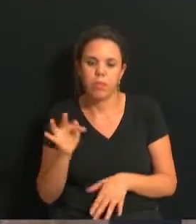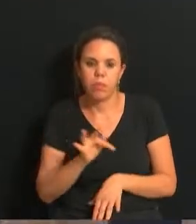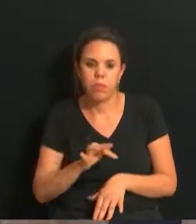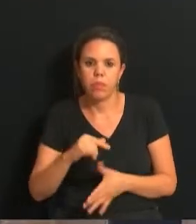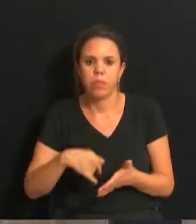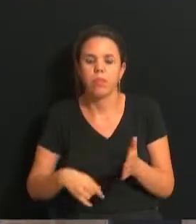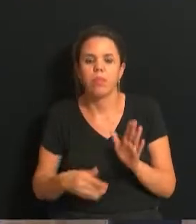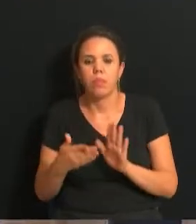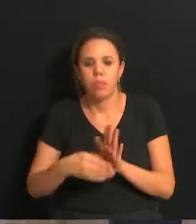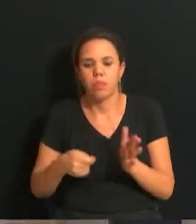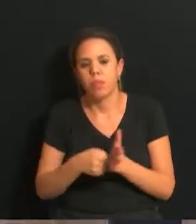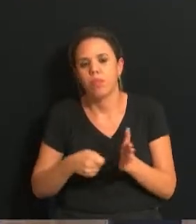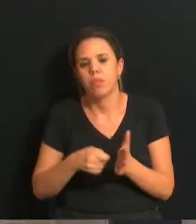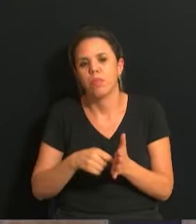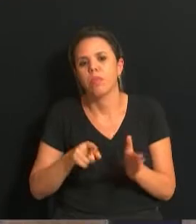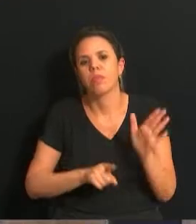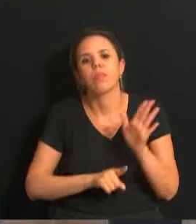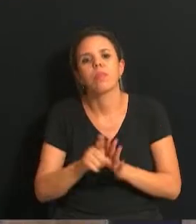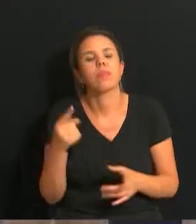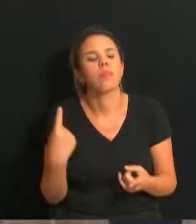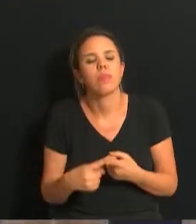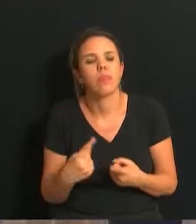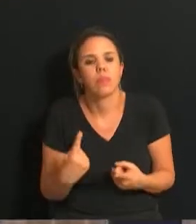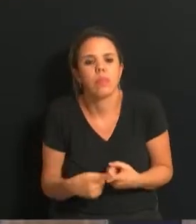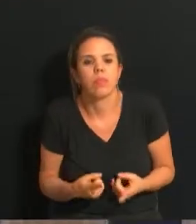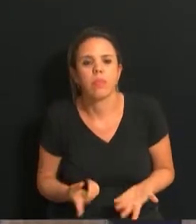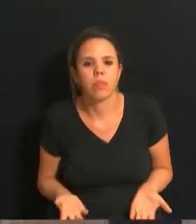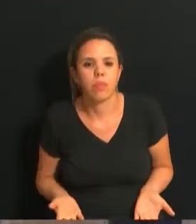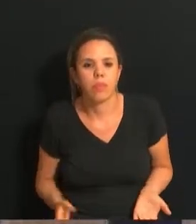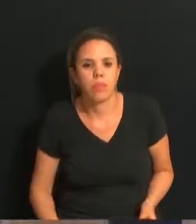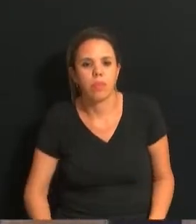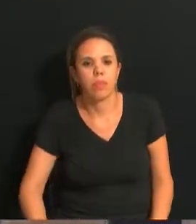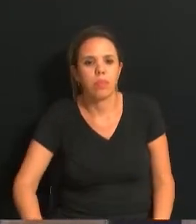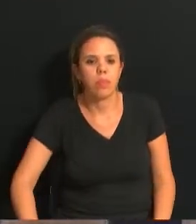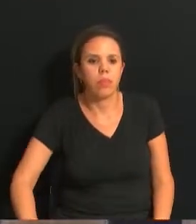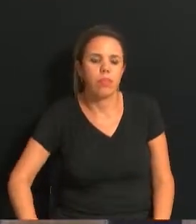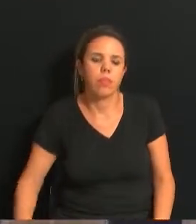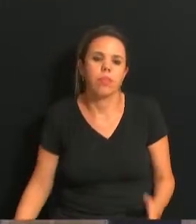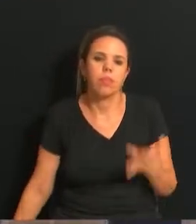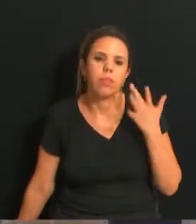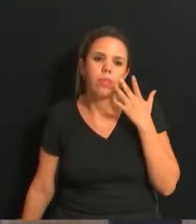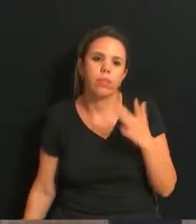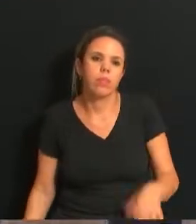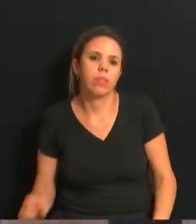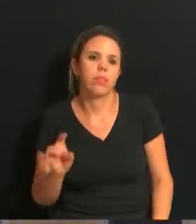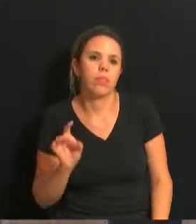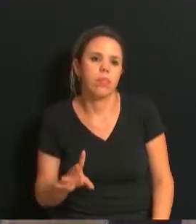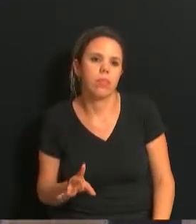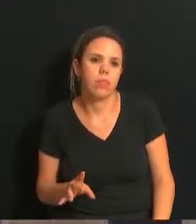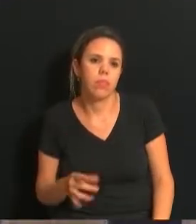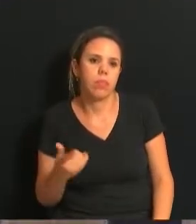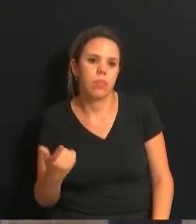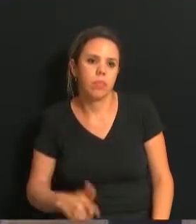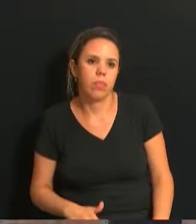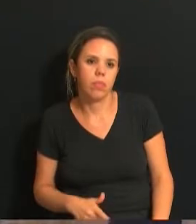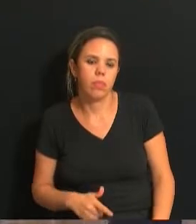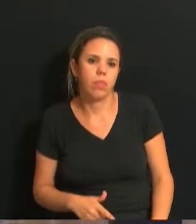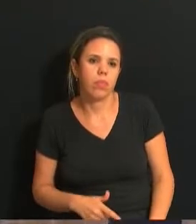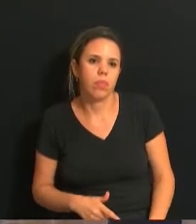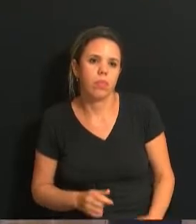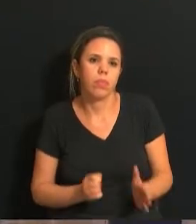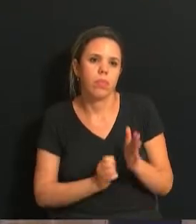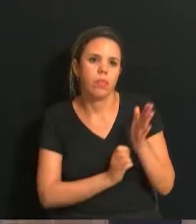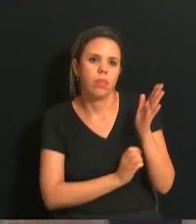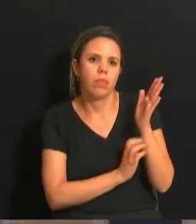temos que insistir, porque senão a gente pode considerar que pode ser apenas uma medida, uma burocracia,